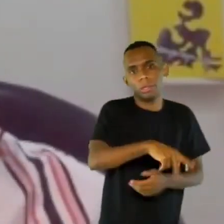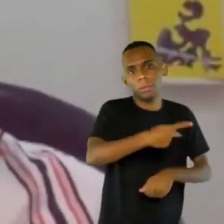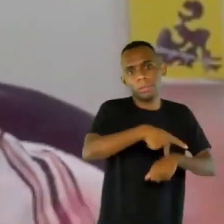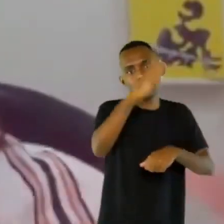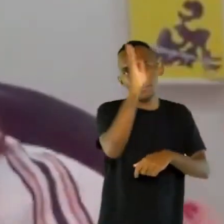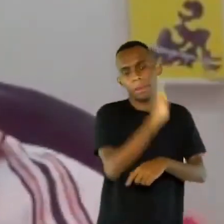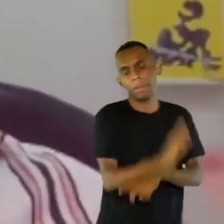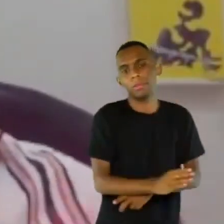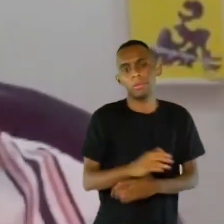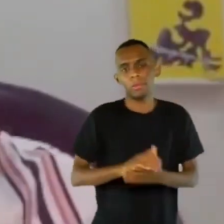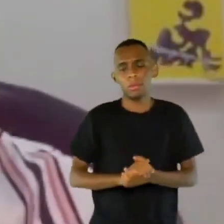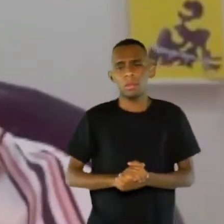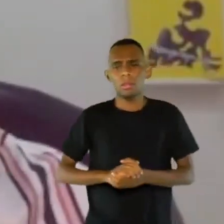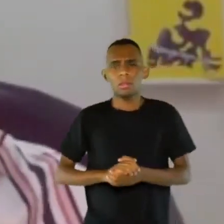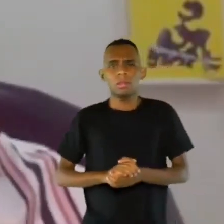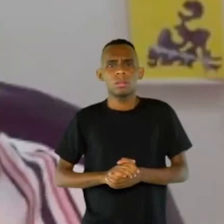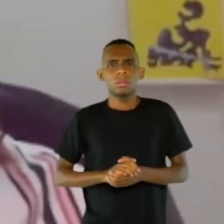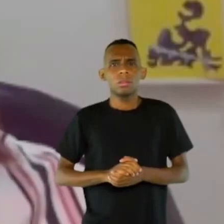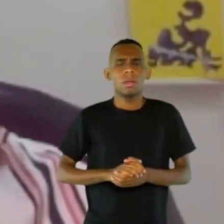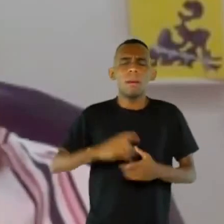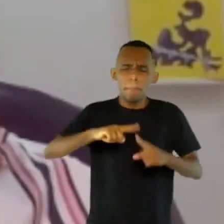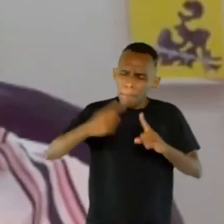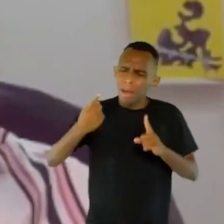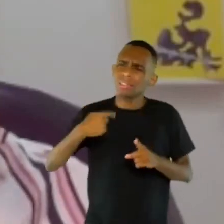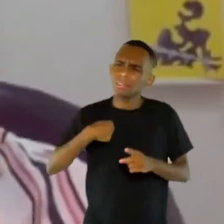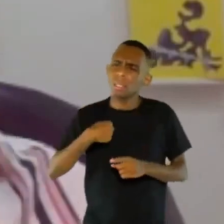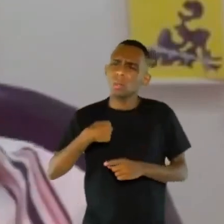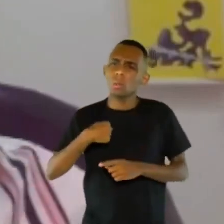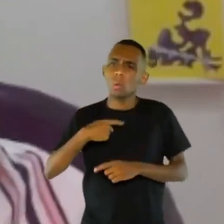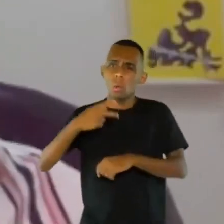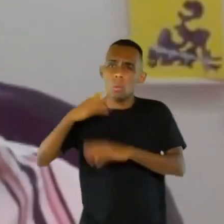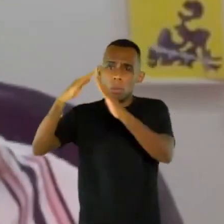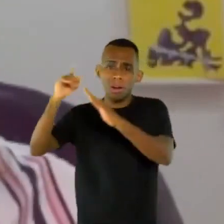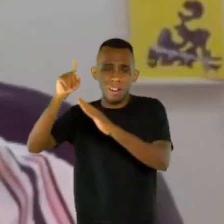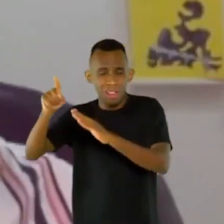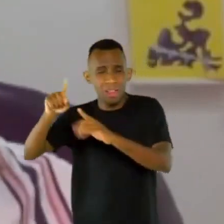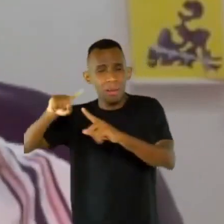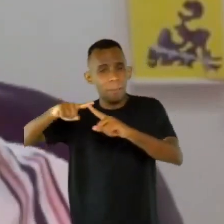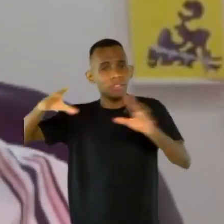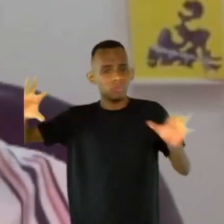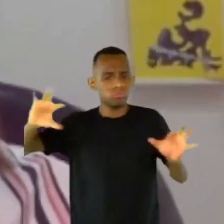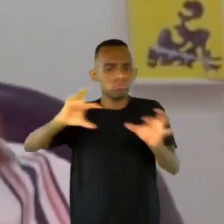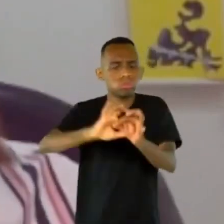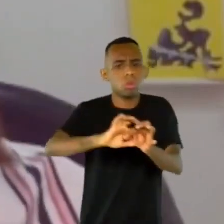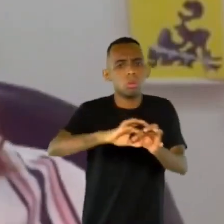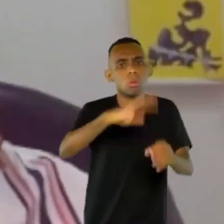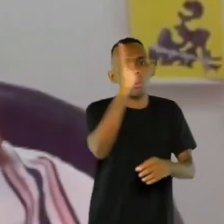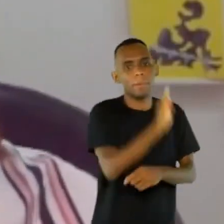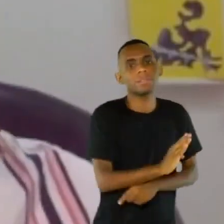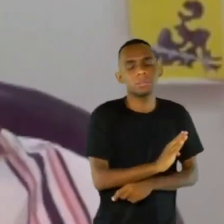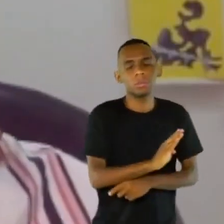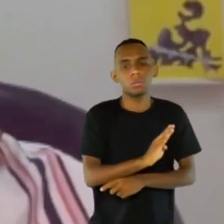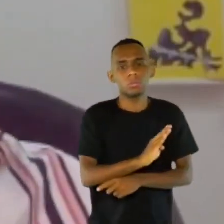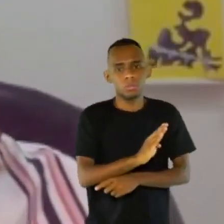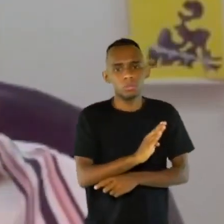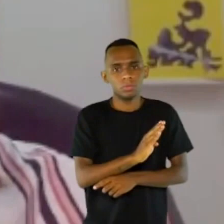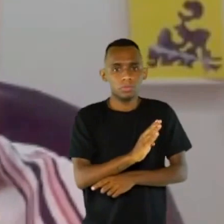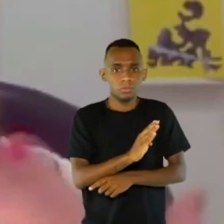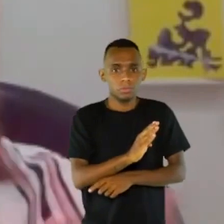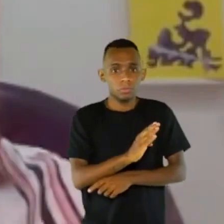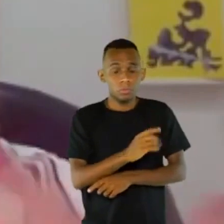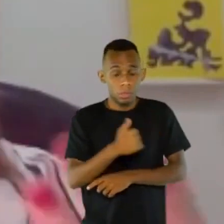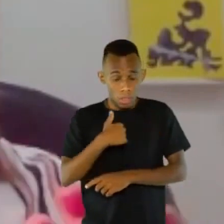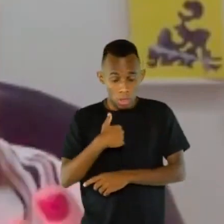não faz com que eu me desconecte do Brasil, né? Eu estava te contando antes aqui da gente entrar no ar, de que eu vivia